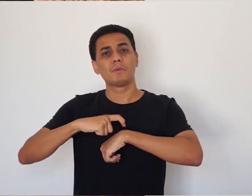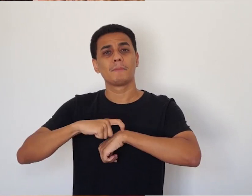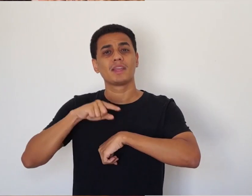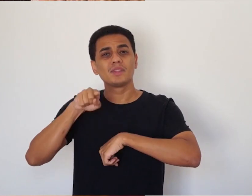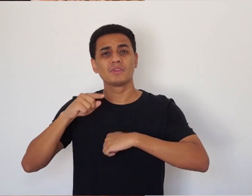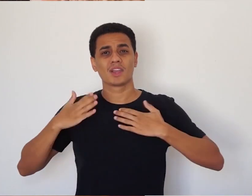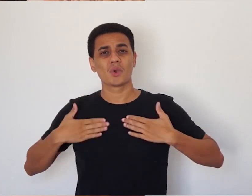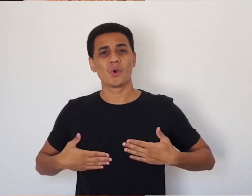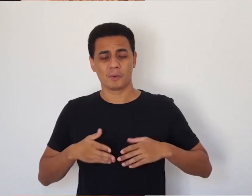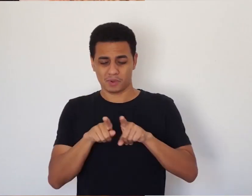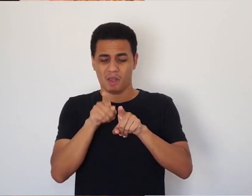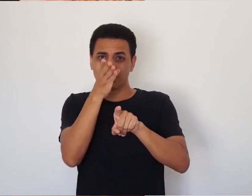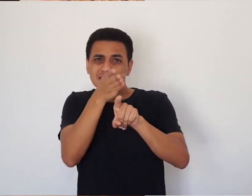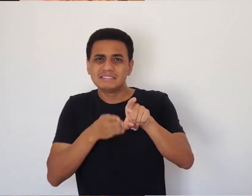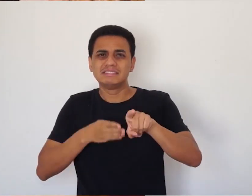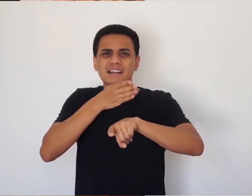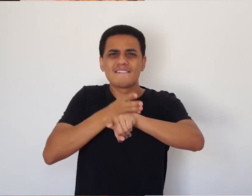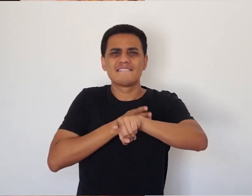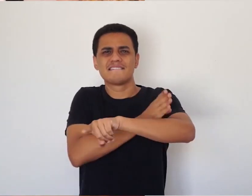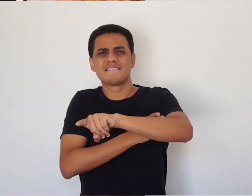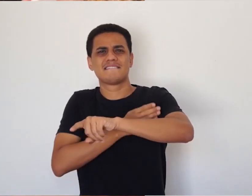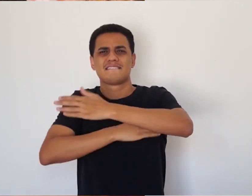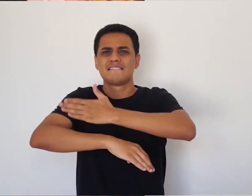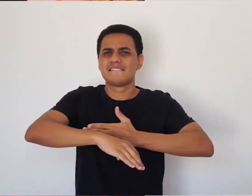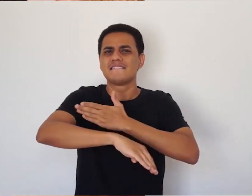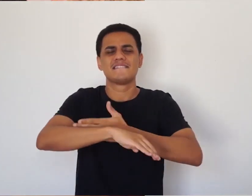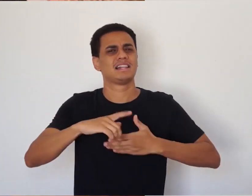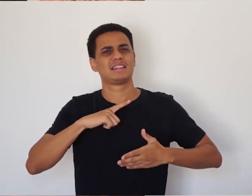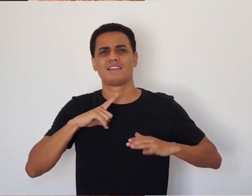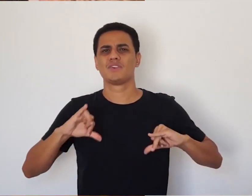realmente aquele momento em que o seu corpo se partiu